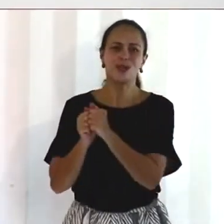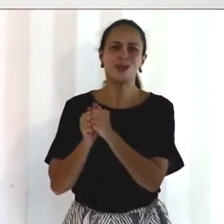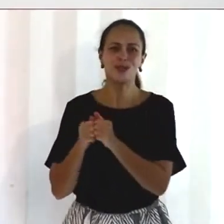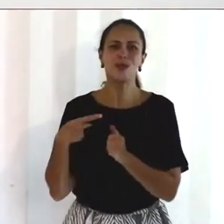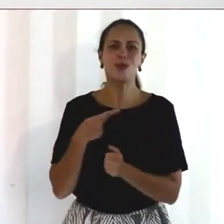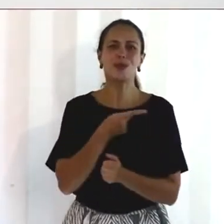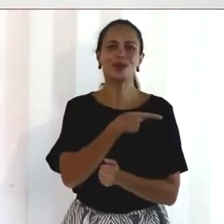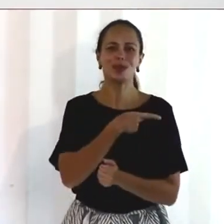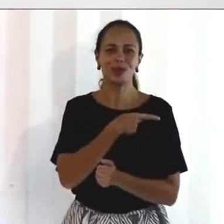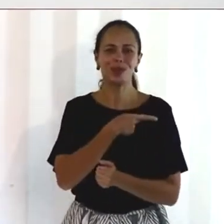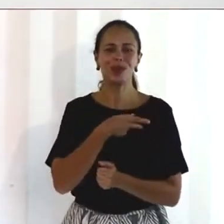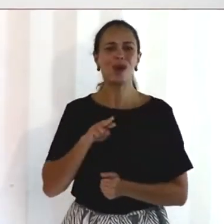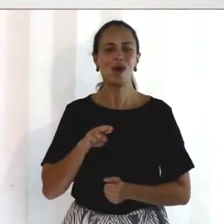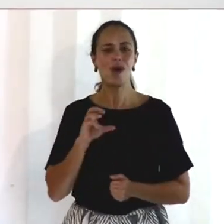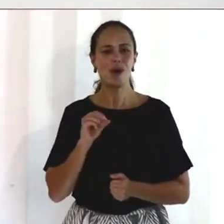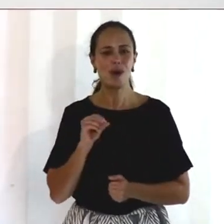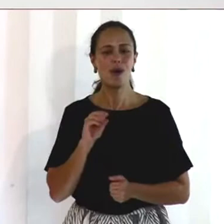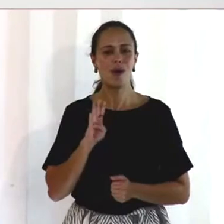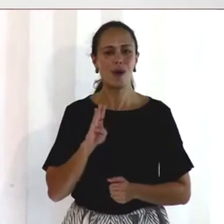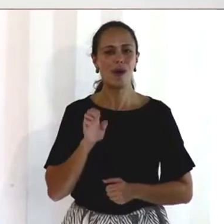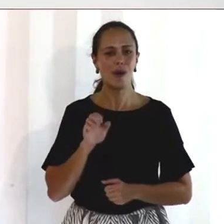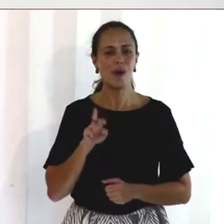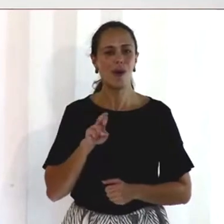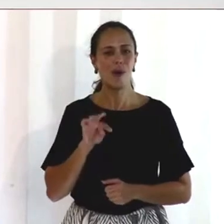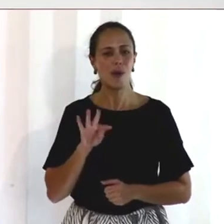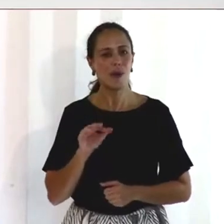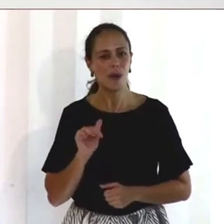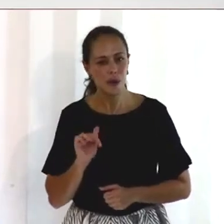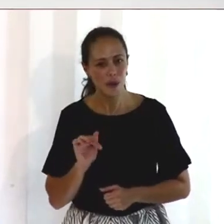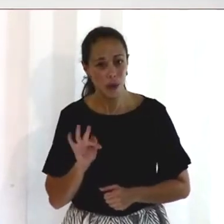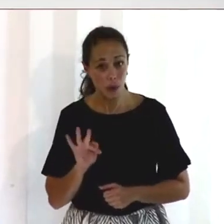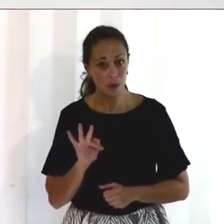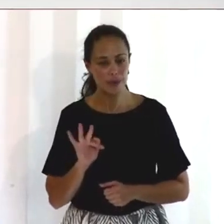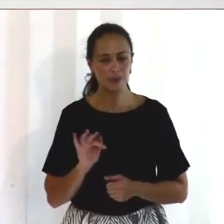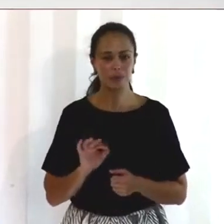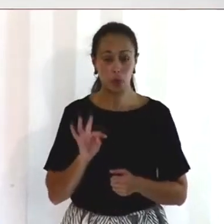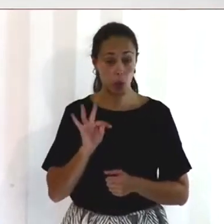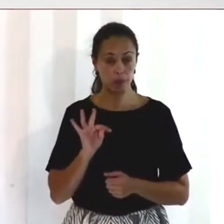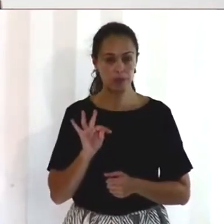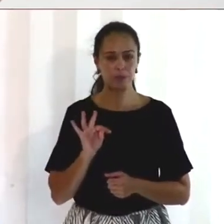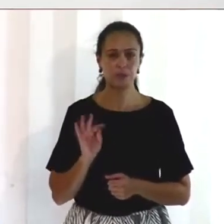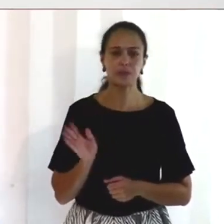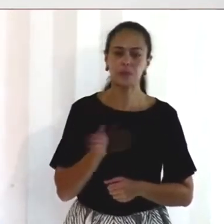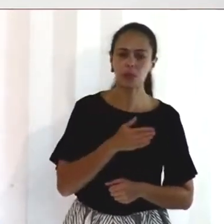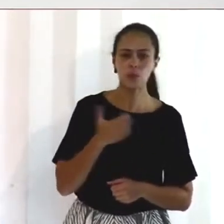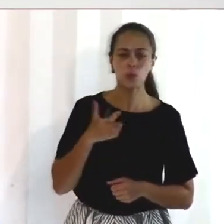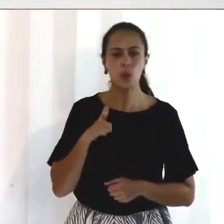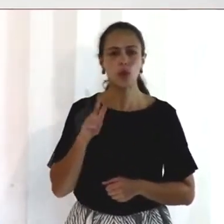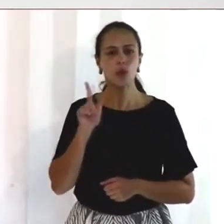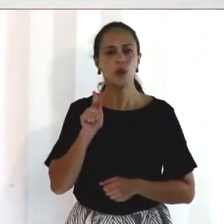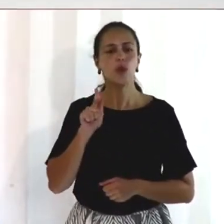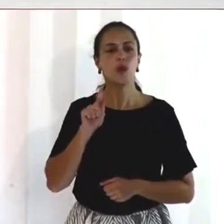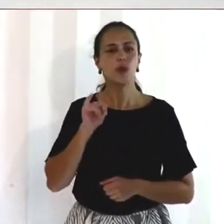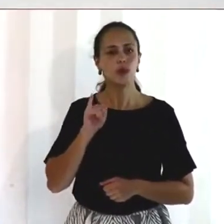Robert pregando maravilhosamente bem sobre Deus fazendo novas todas as coisas. Reverendo Gilberto,